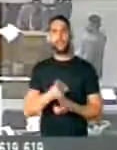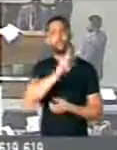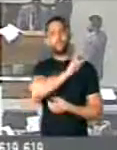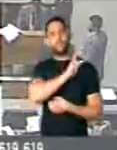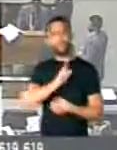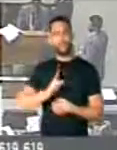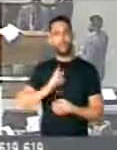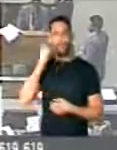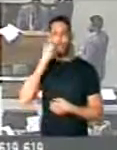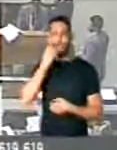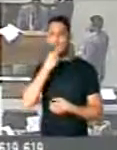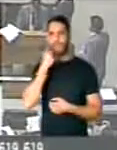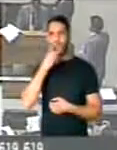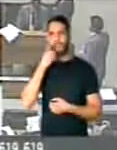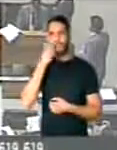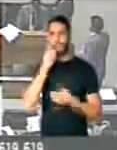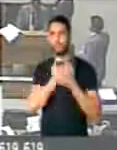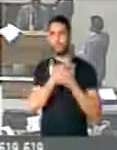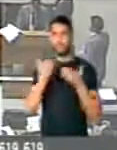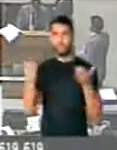Presidente, deputados, deputadas,